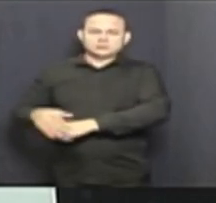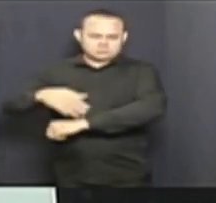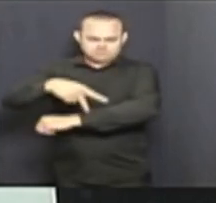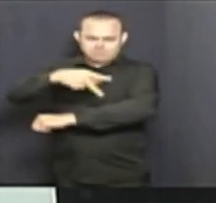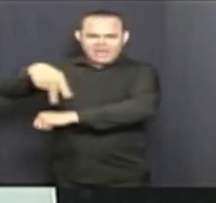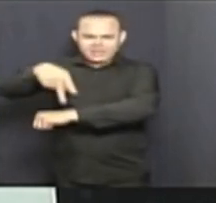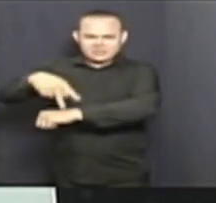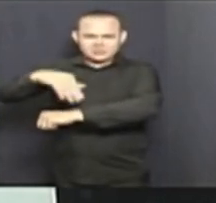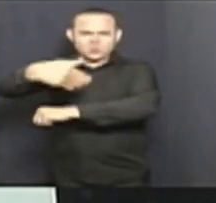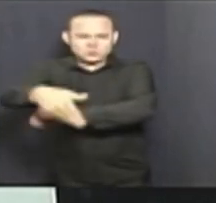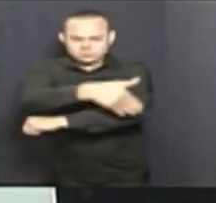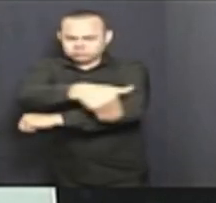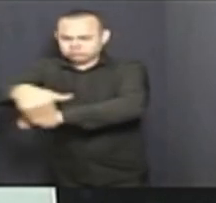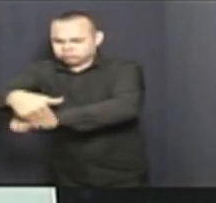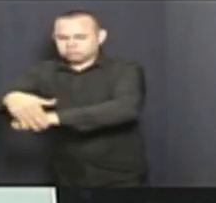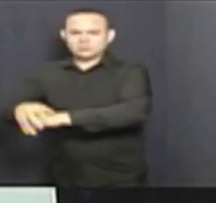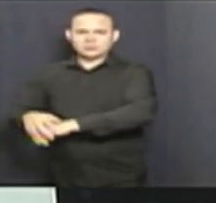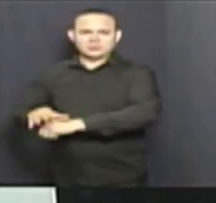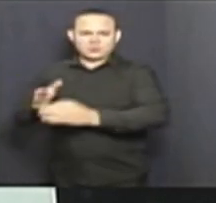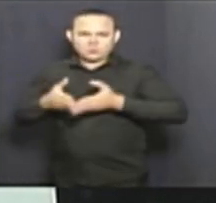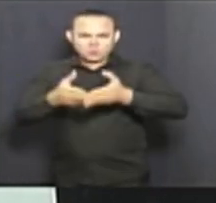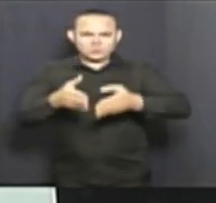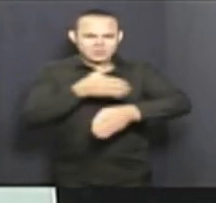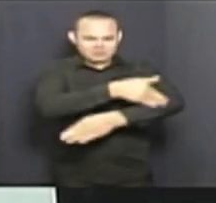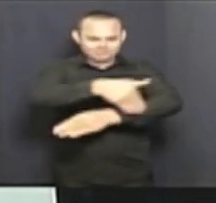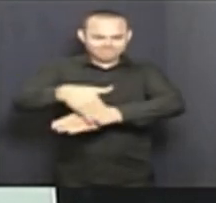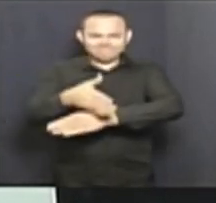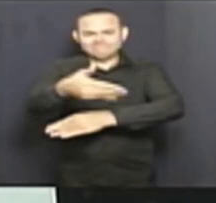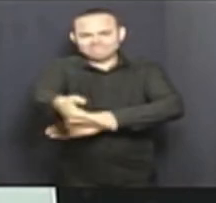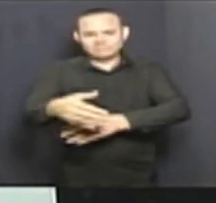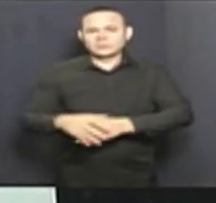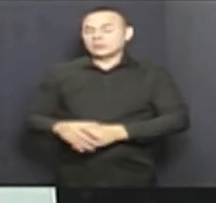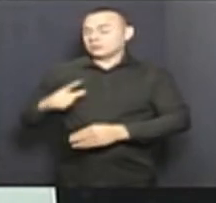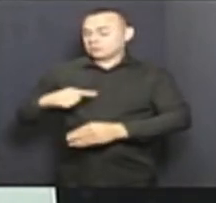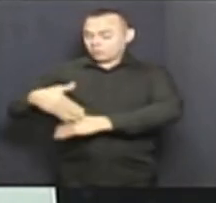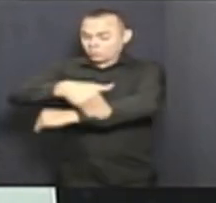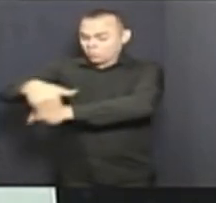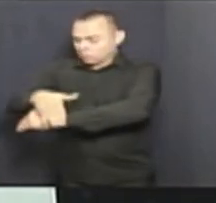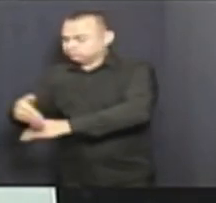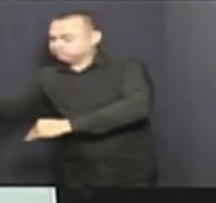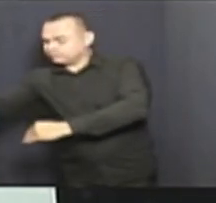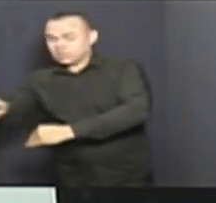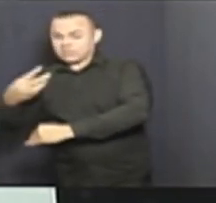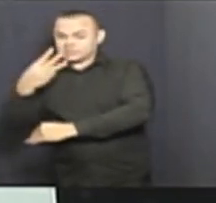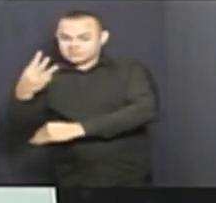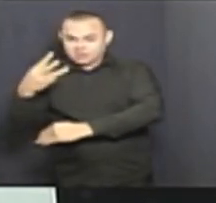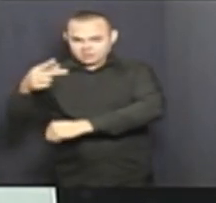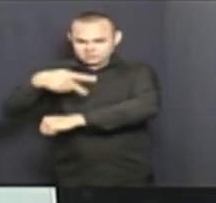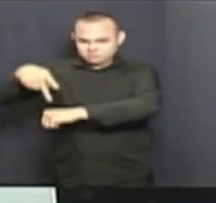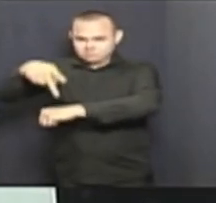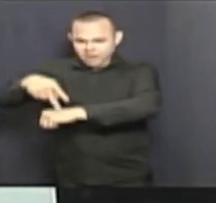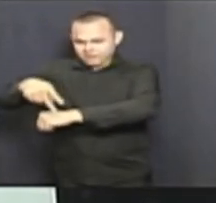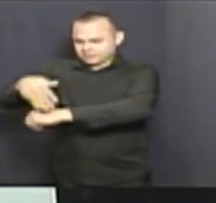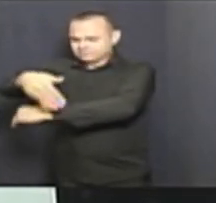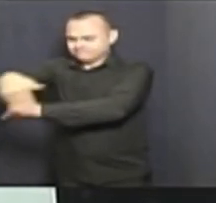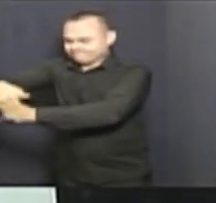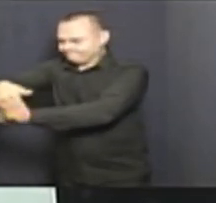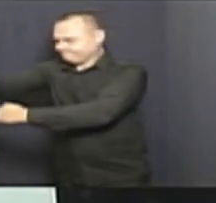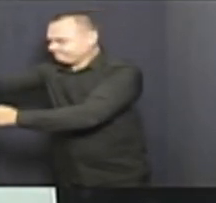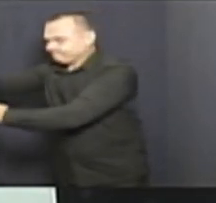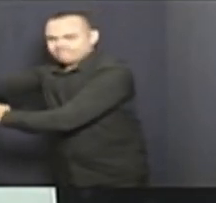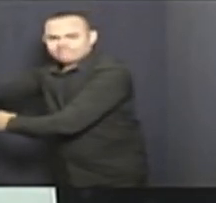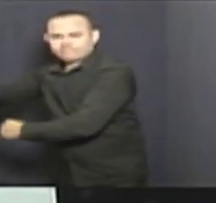com o tre com um fronteira seca são 13 municípios fronteiriços nós temos um problema muito sério